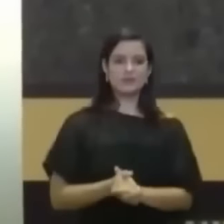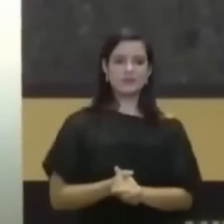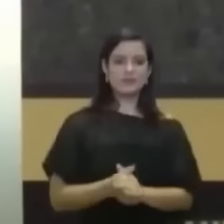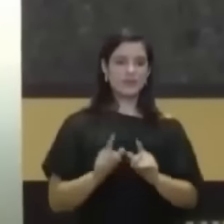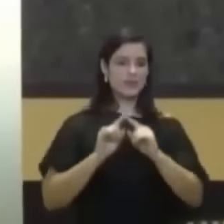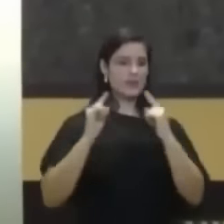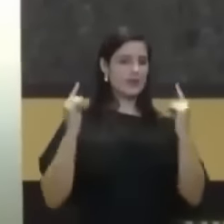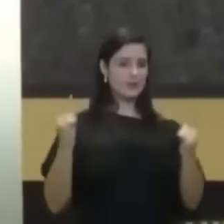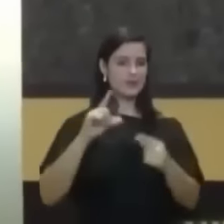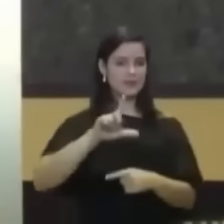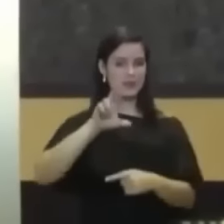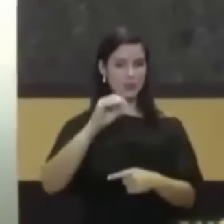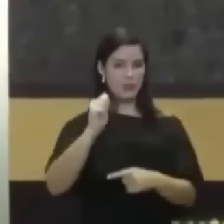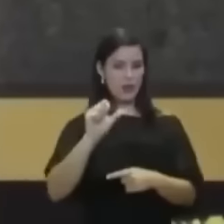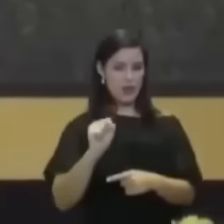Mas diz Lucas